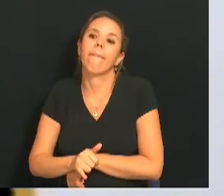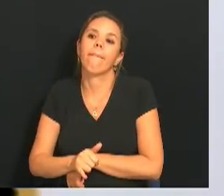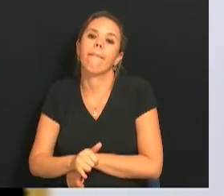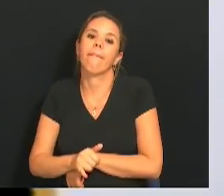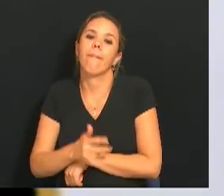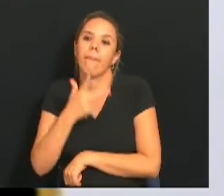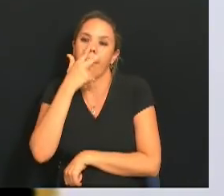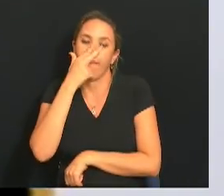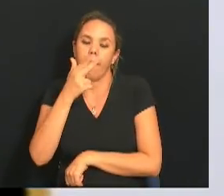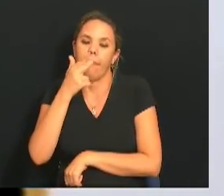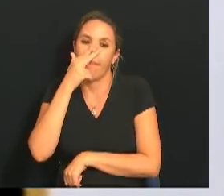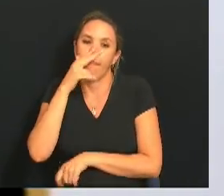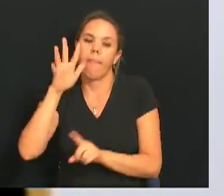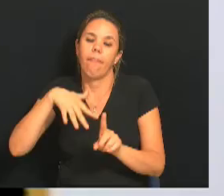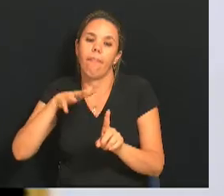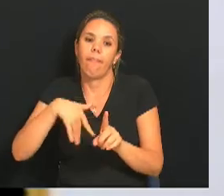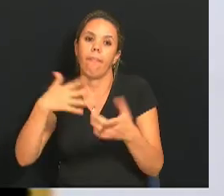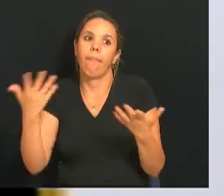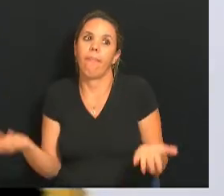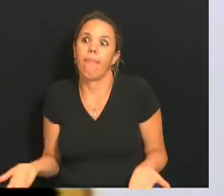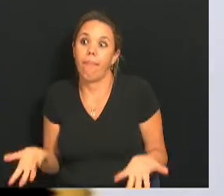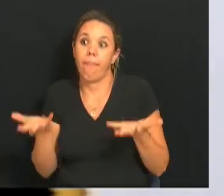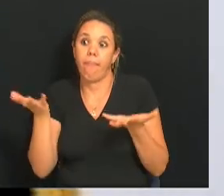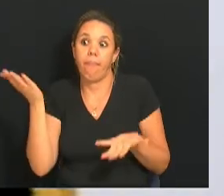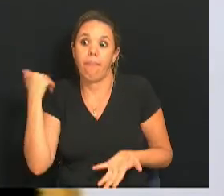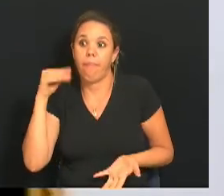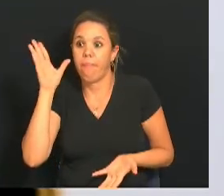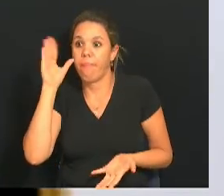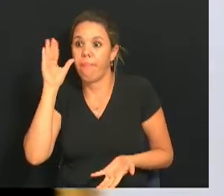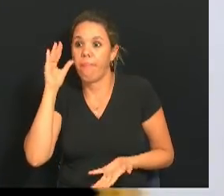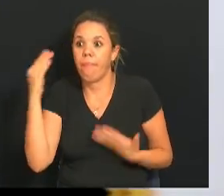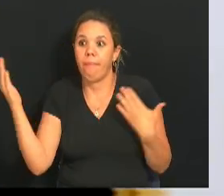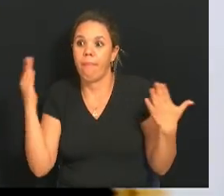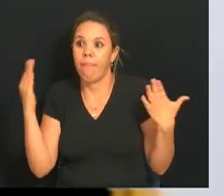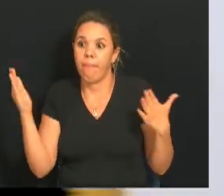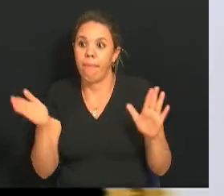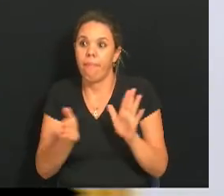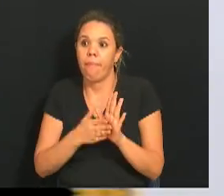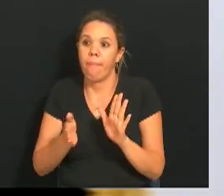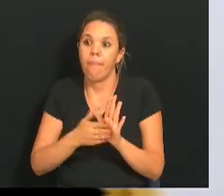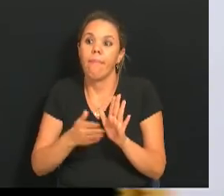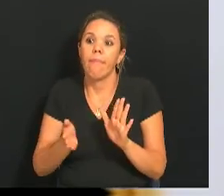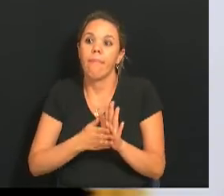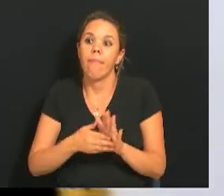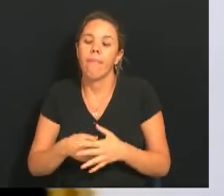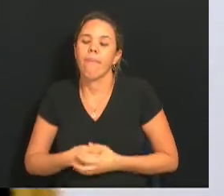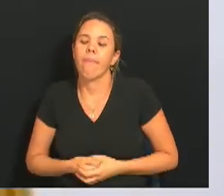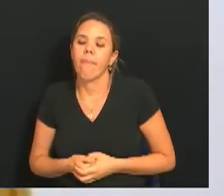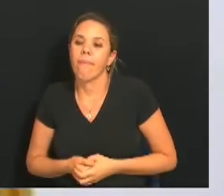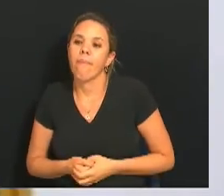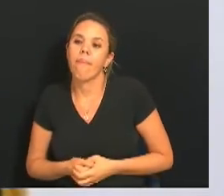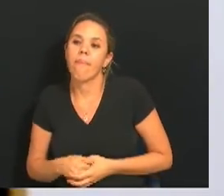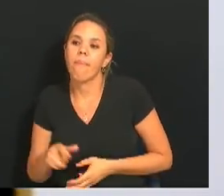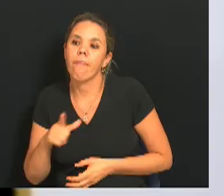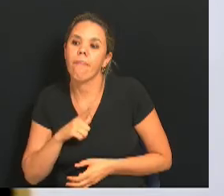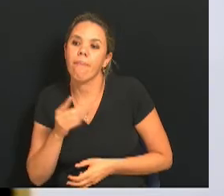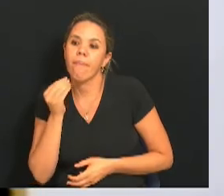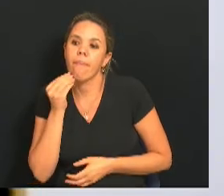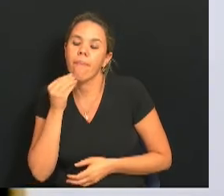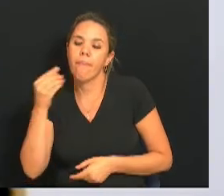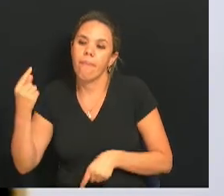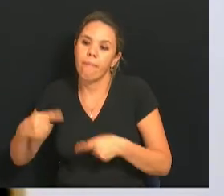gado. Então, eu queria saber qual que é a proposta aí de fato, né? Se nós vamos ter espaço para